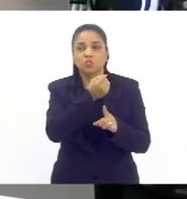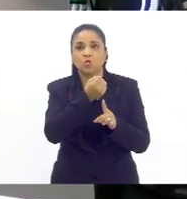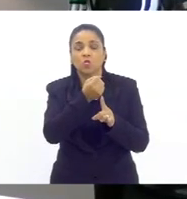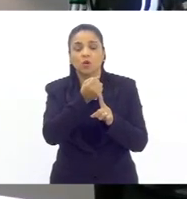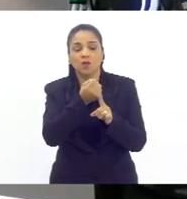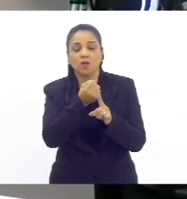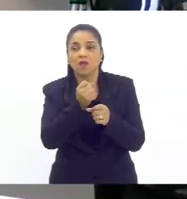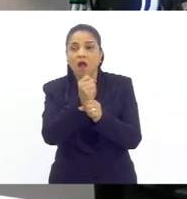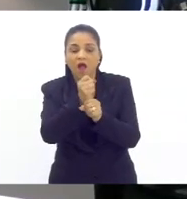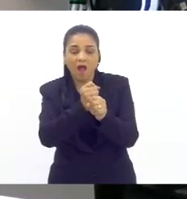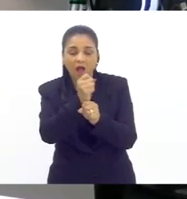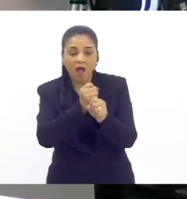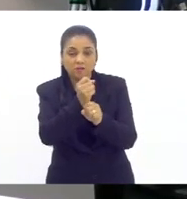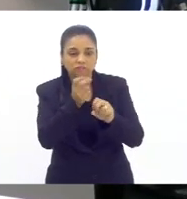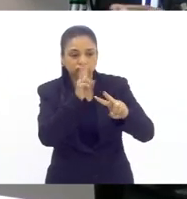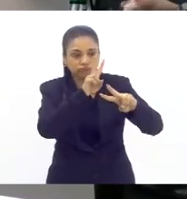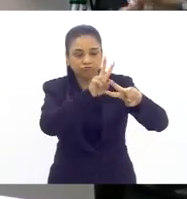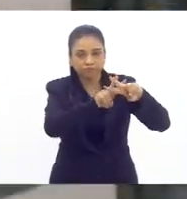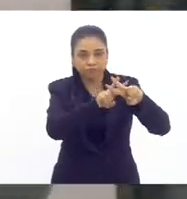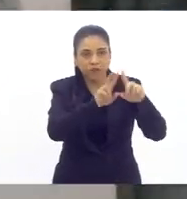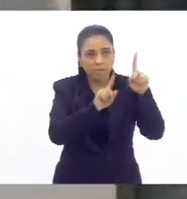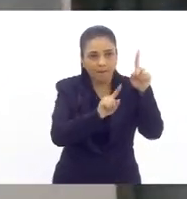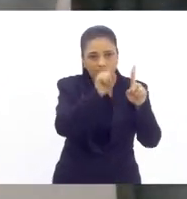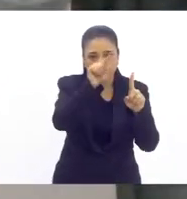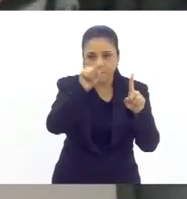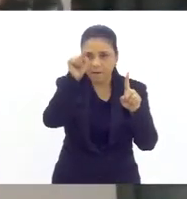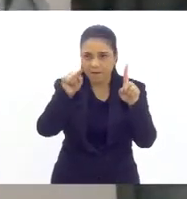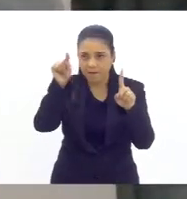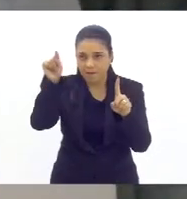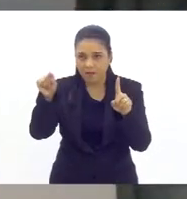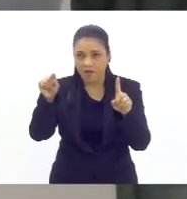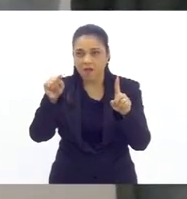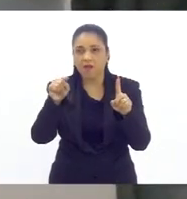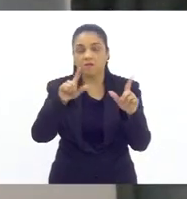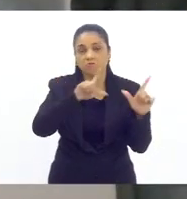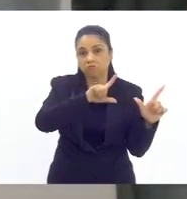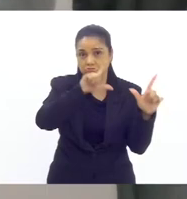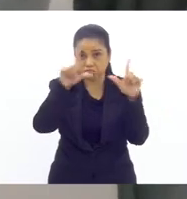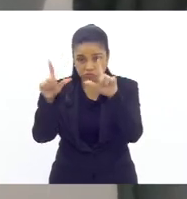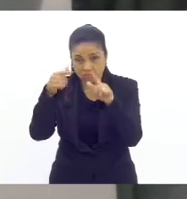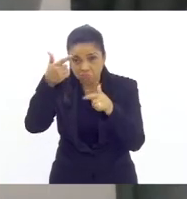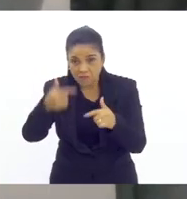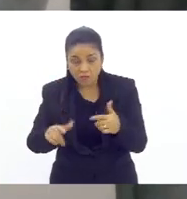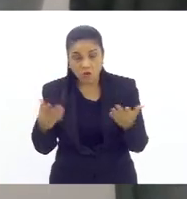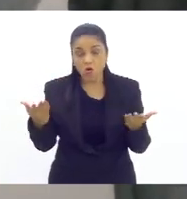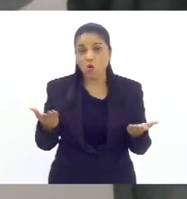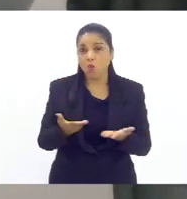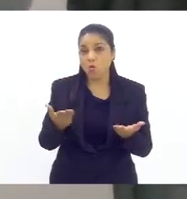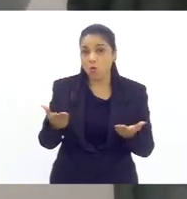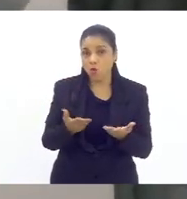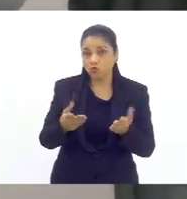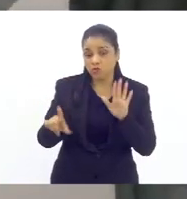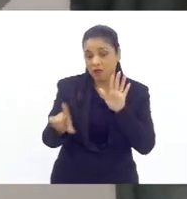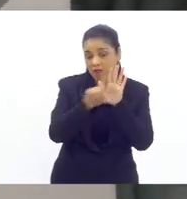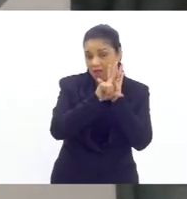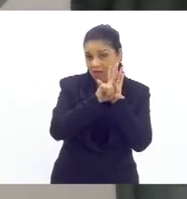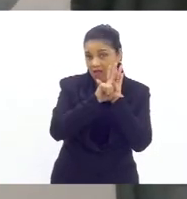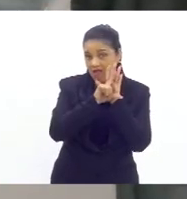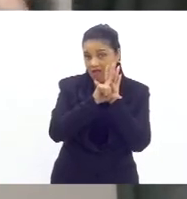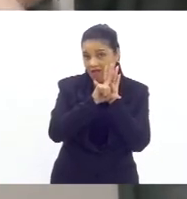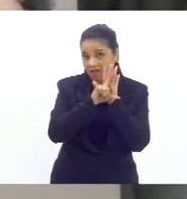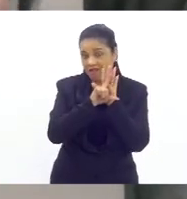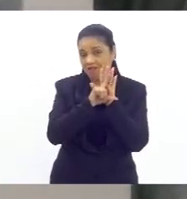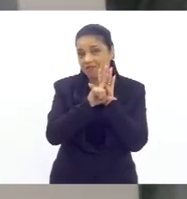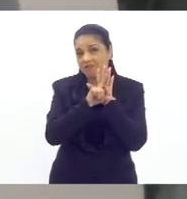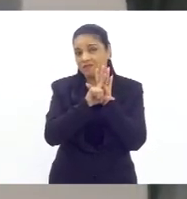penitenciária brasileira e depois a gente passa diante a gente vai ver que hoje em dia as leis o modo